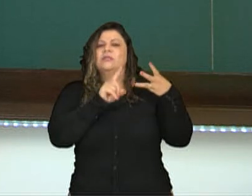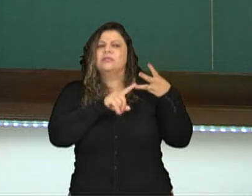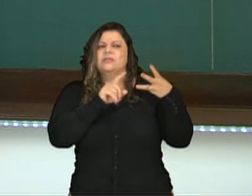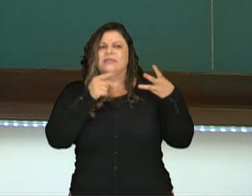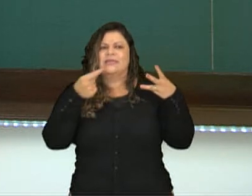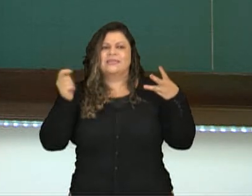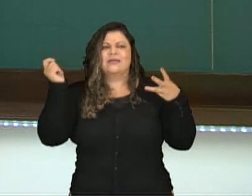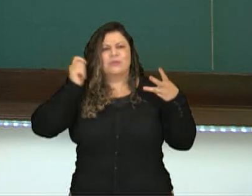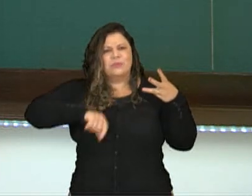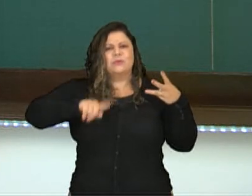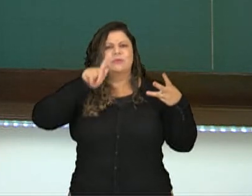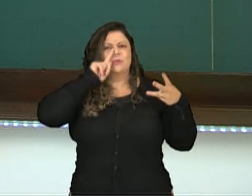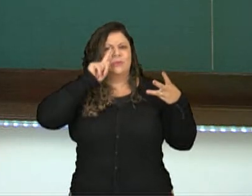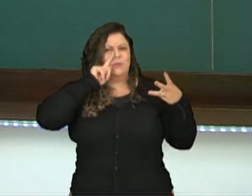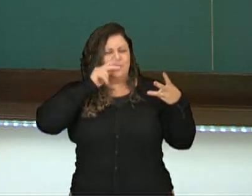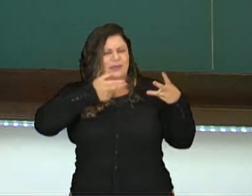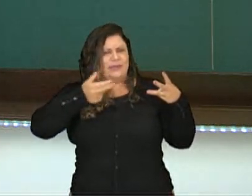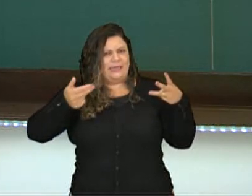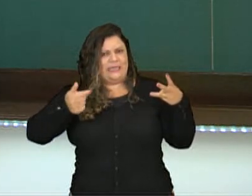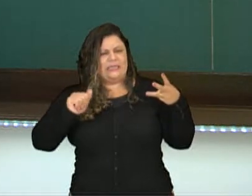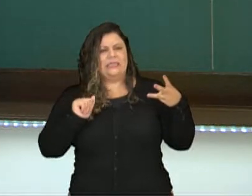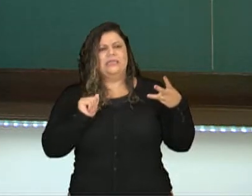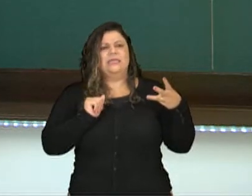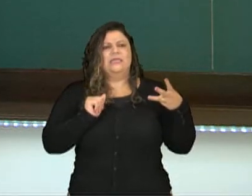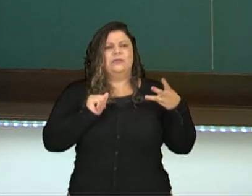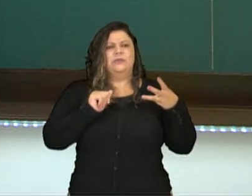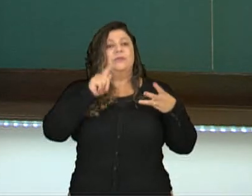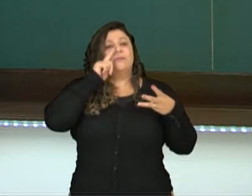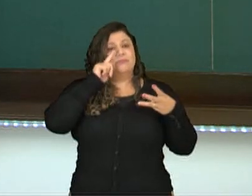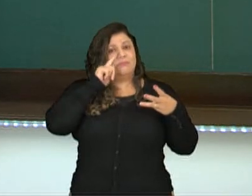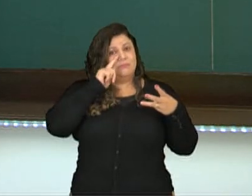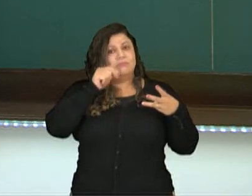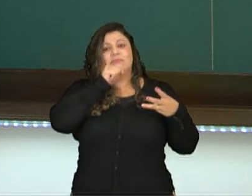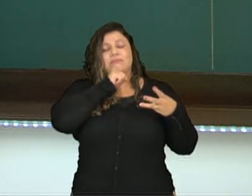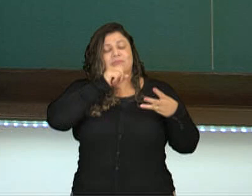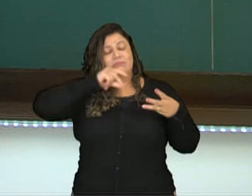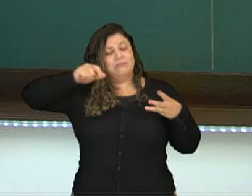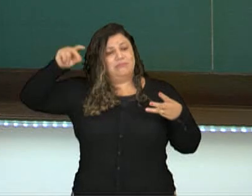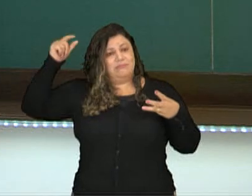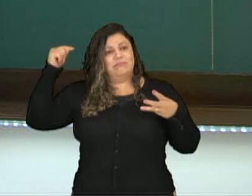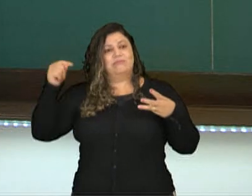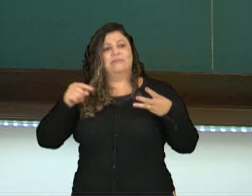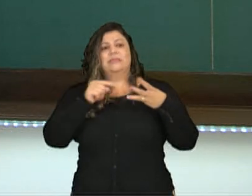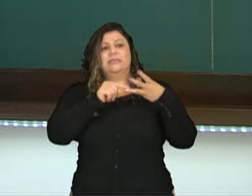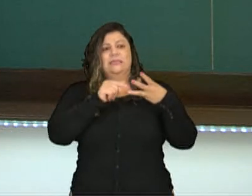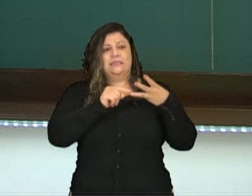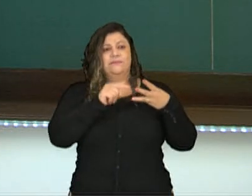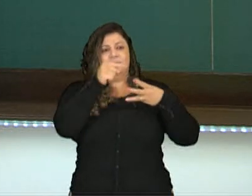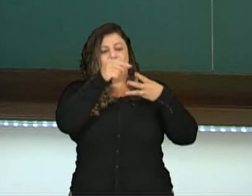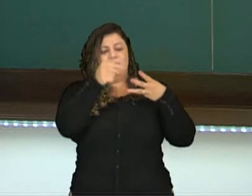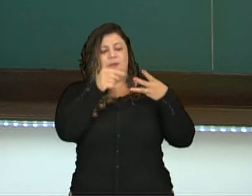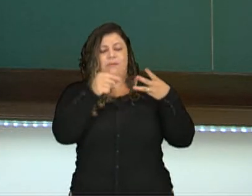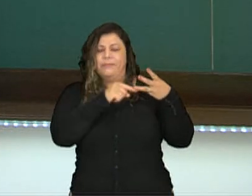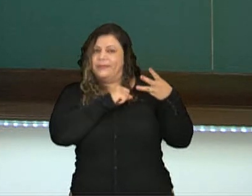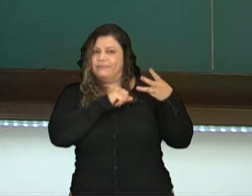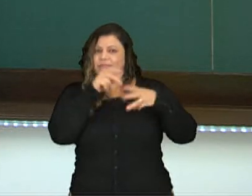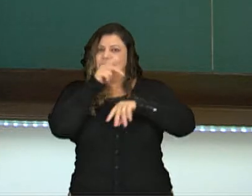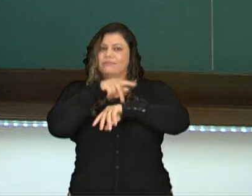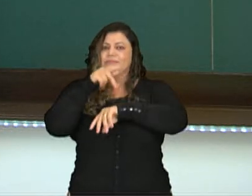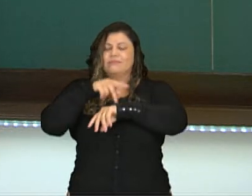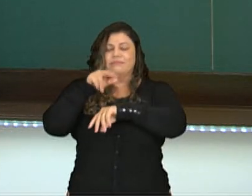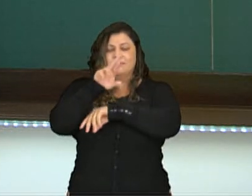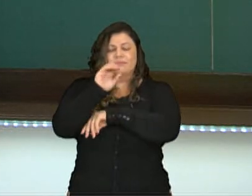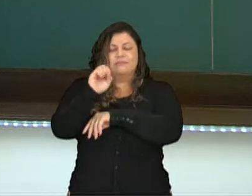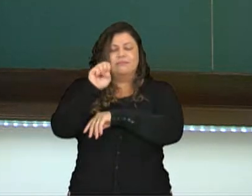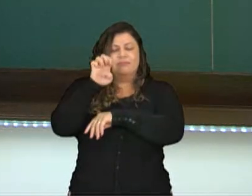a tradução do grego antigo, estava em grego antigo. Então, aqui está uma reconstituição do que seria, né, a Pedra de Roseta.